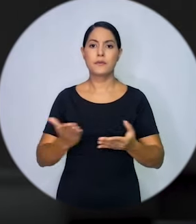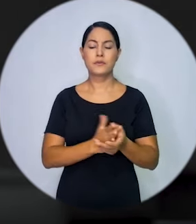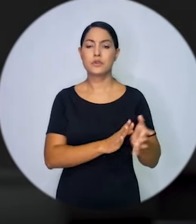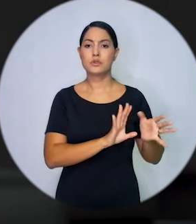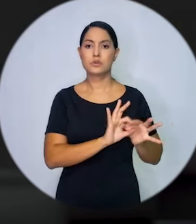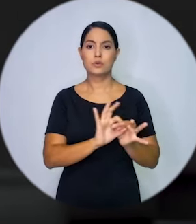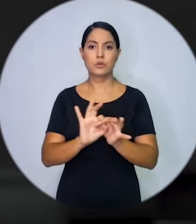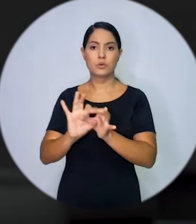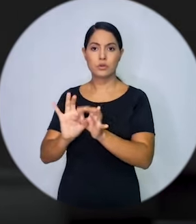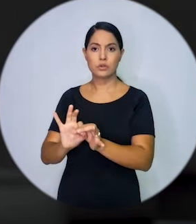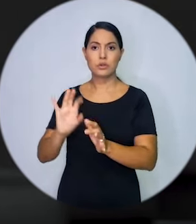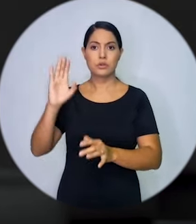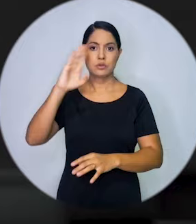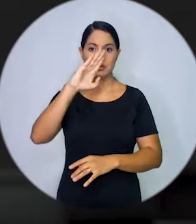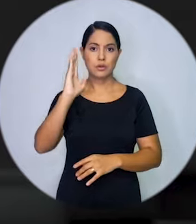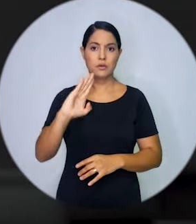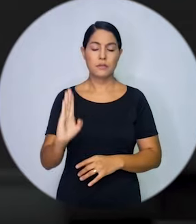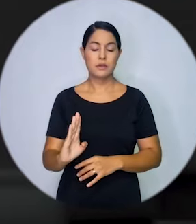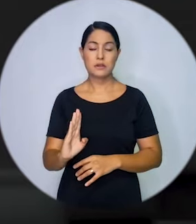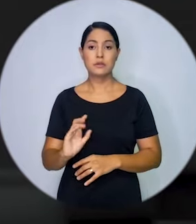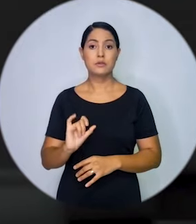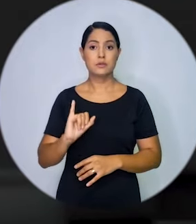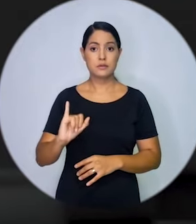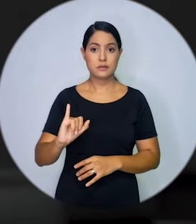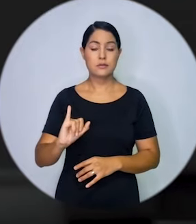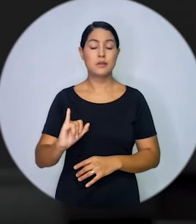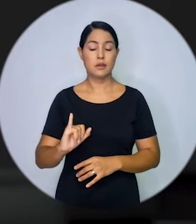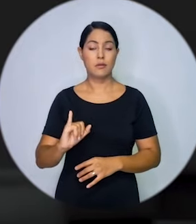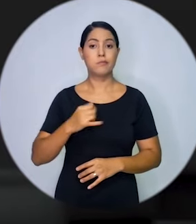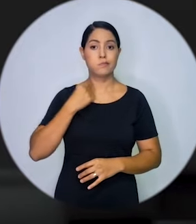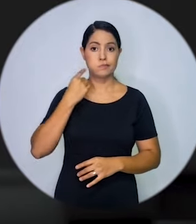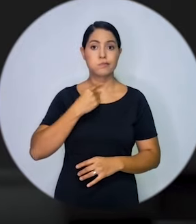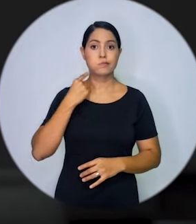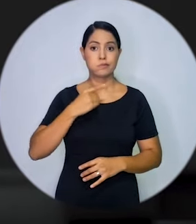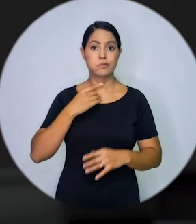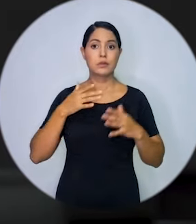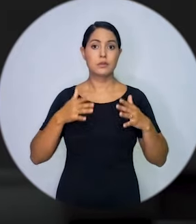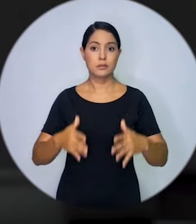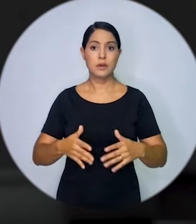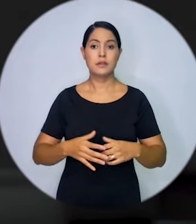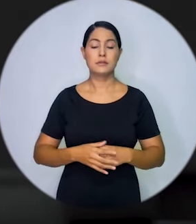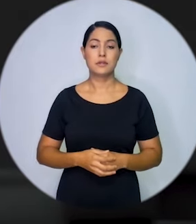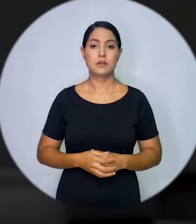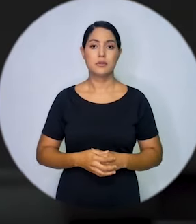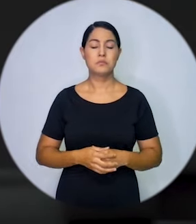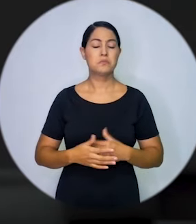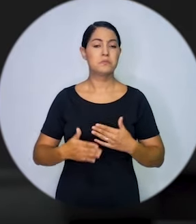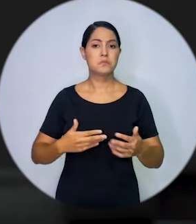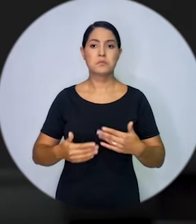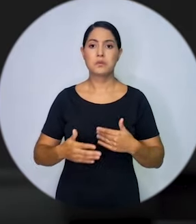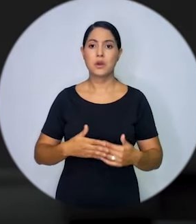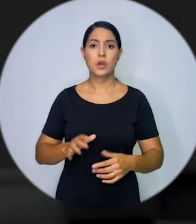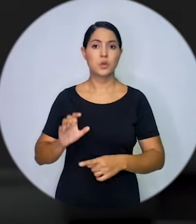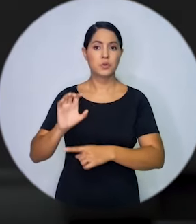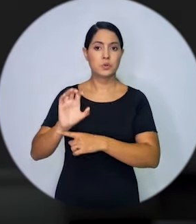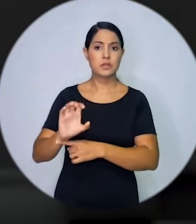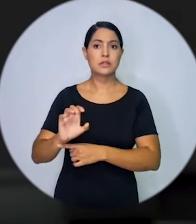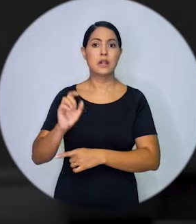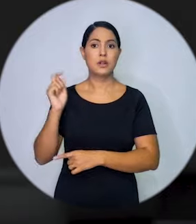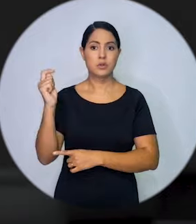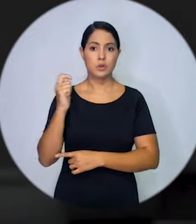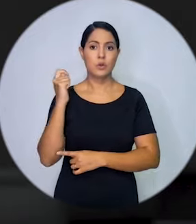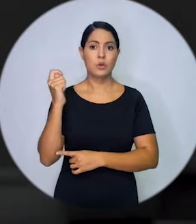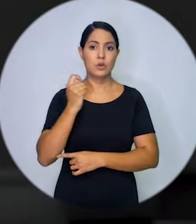tribunais nacionais onde o Estado ou municípios gaúchos sejam parte, assim como casos originados de varas e tribunais localizados